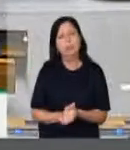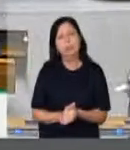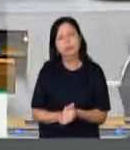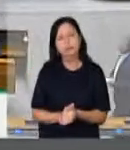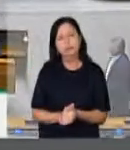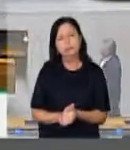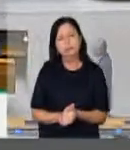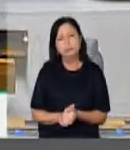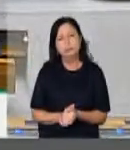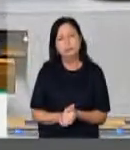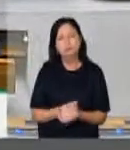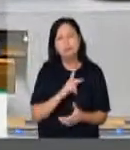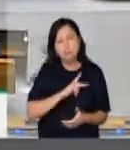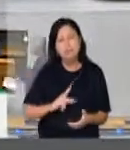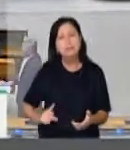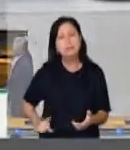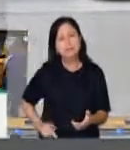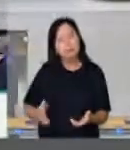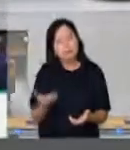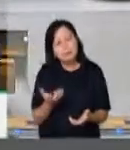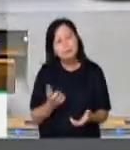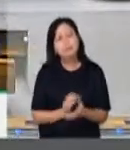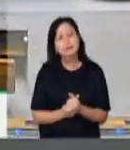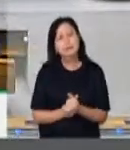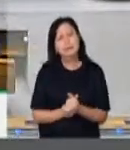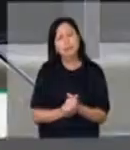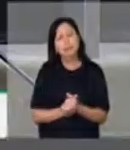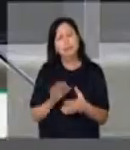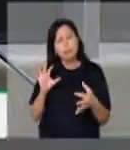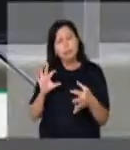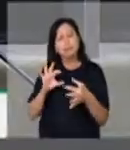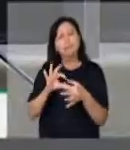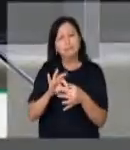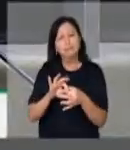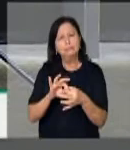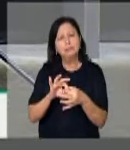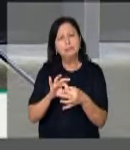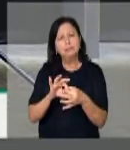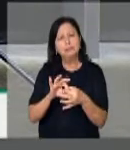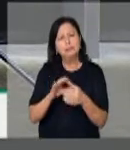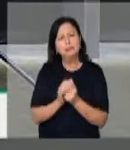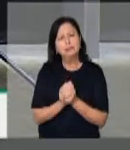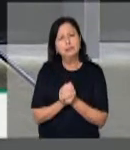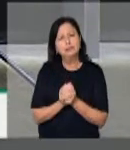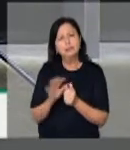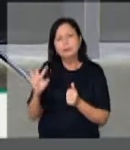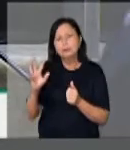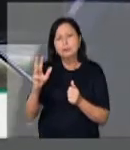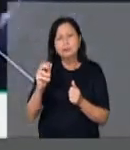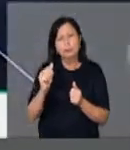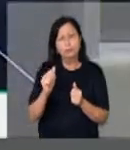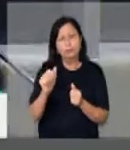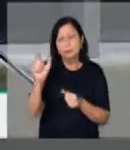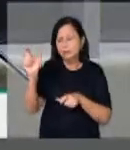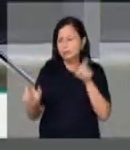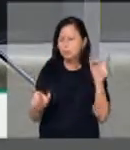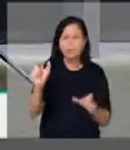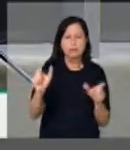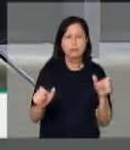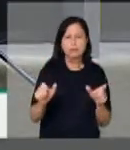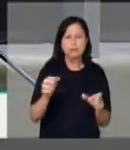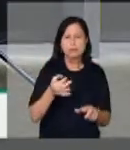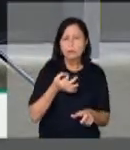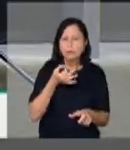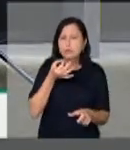Quero, presidente, aqui me associar aos críticos das